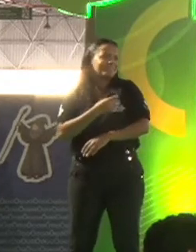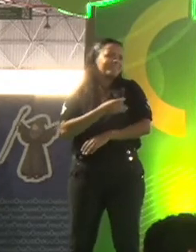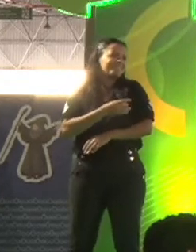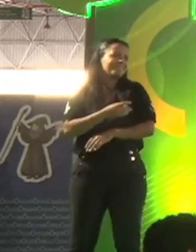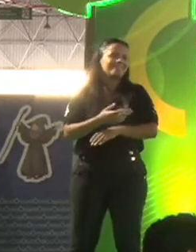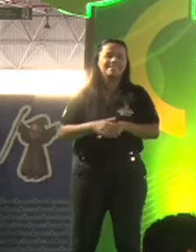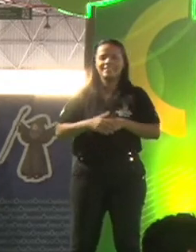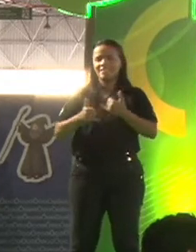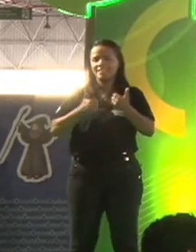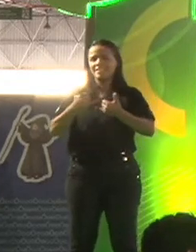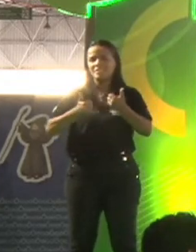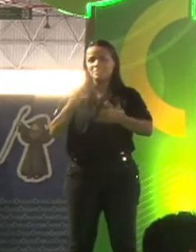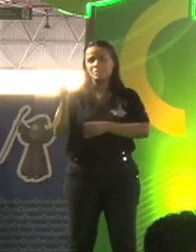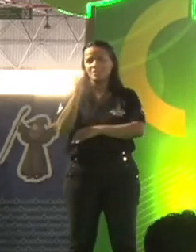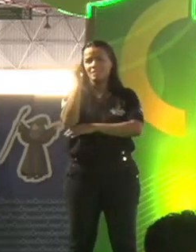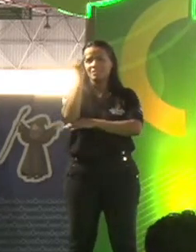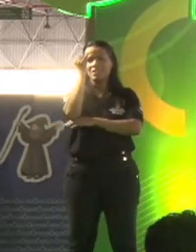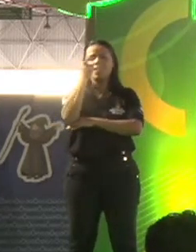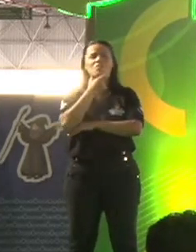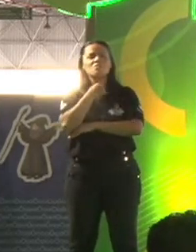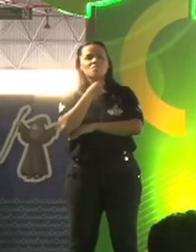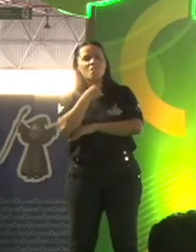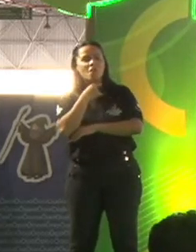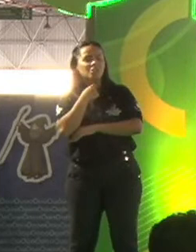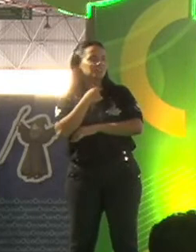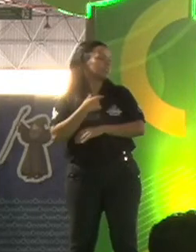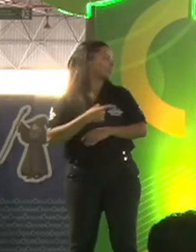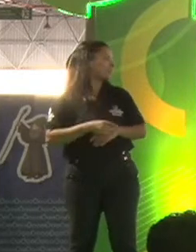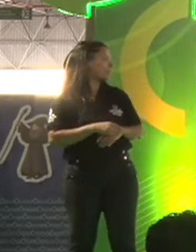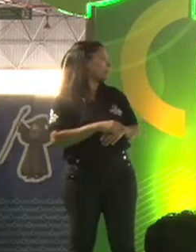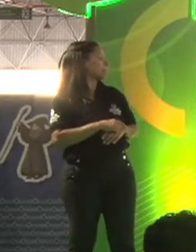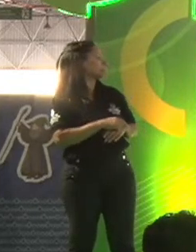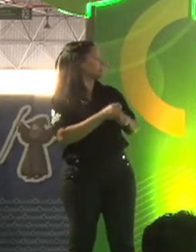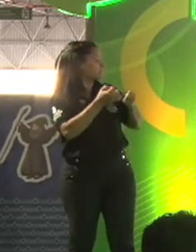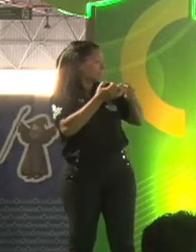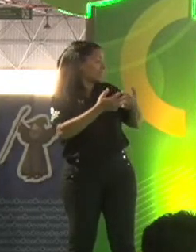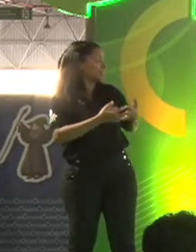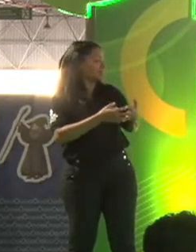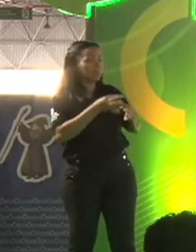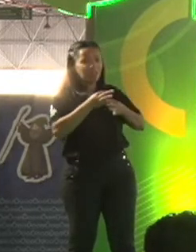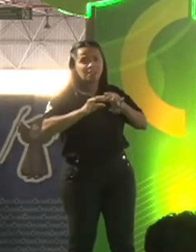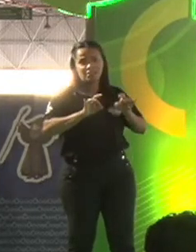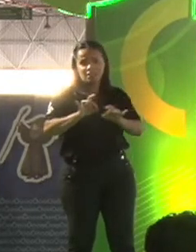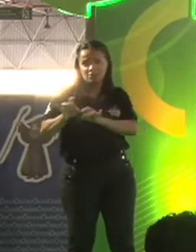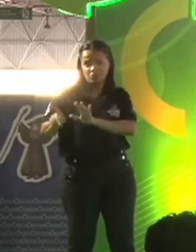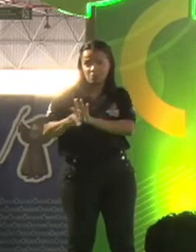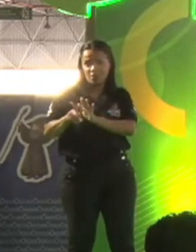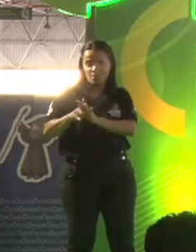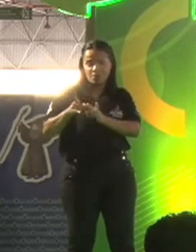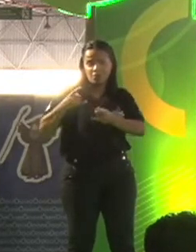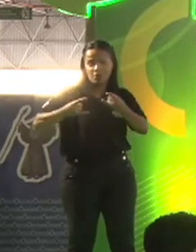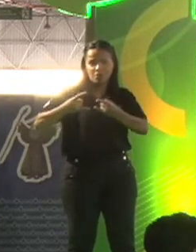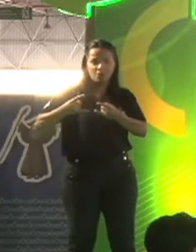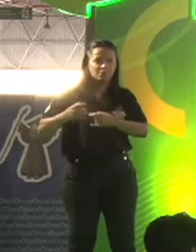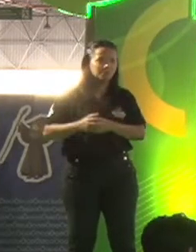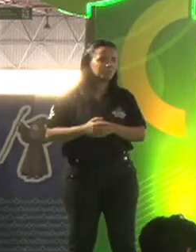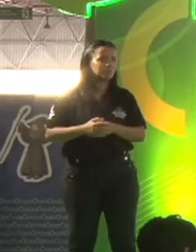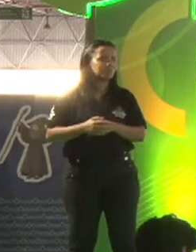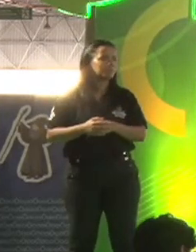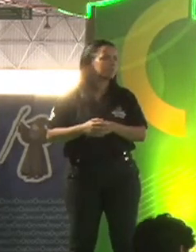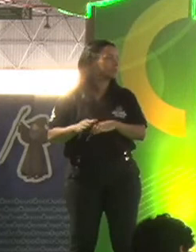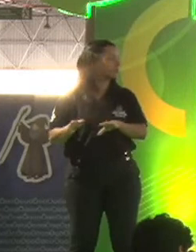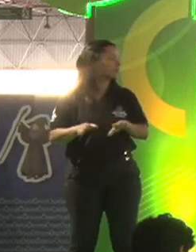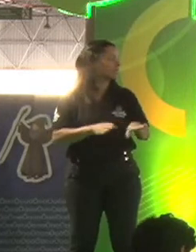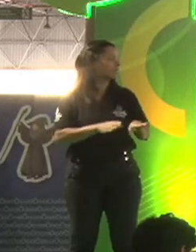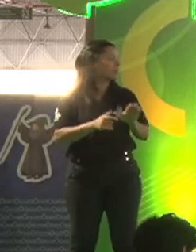sacada por trás de colocar esse tipo de recurso e tem um grande caso também que envolve